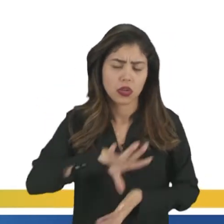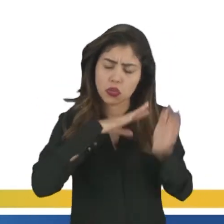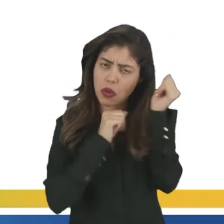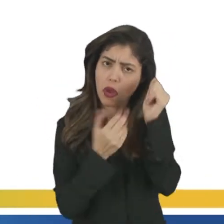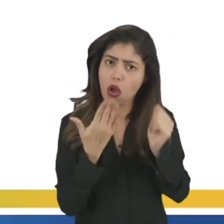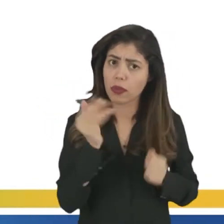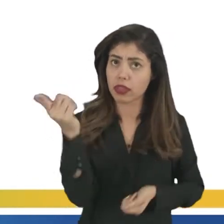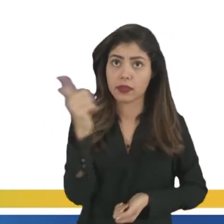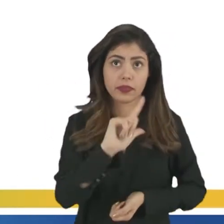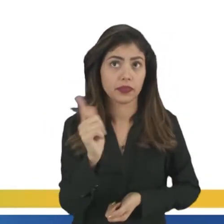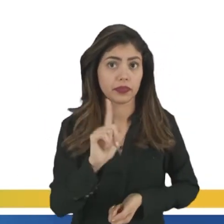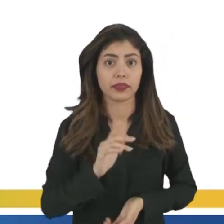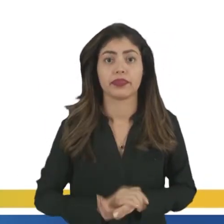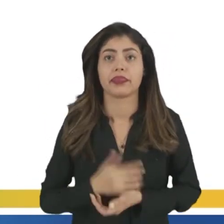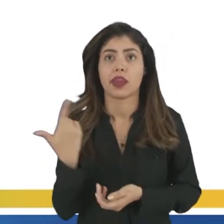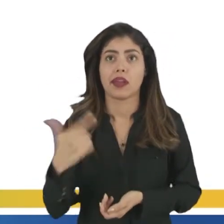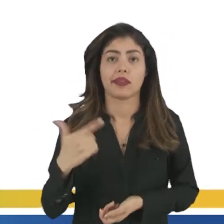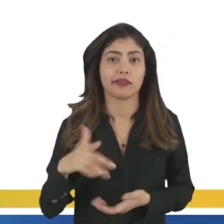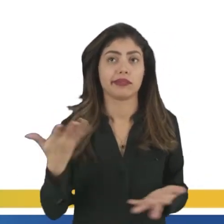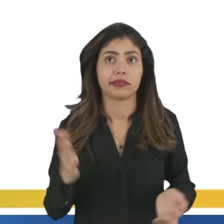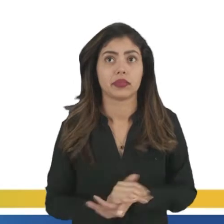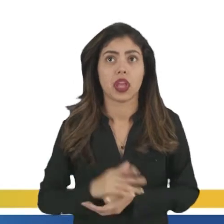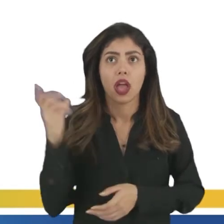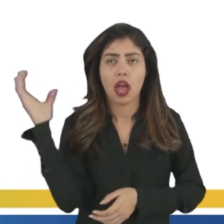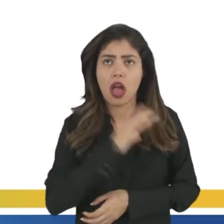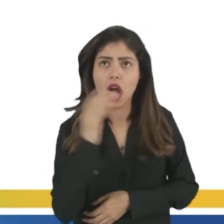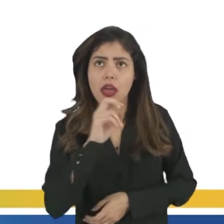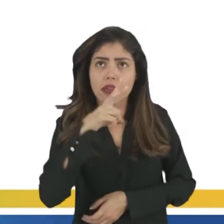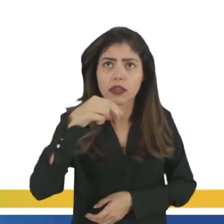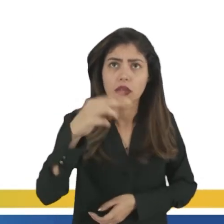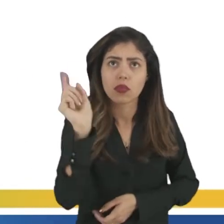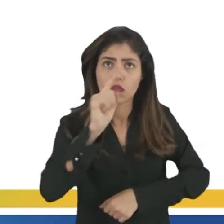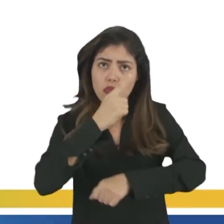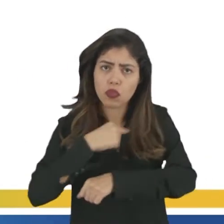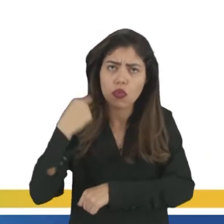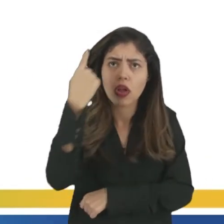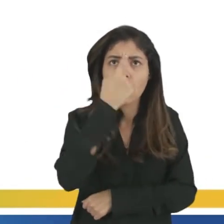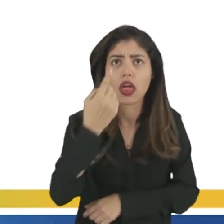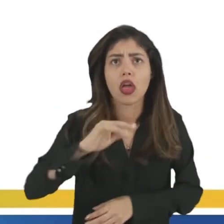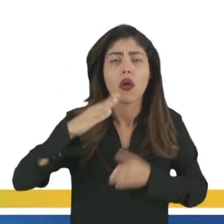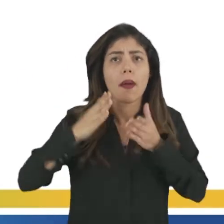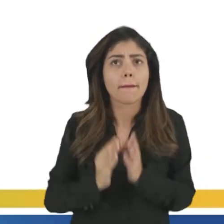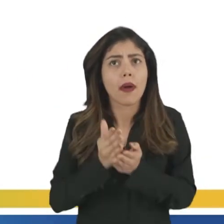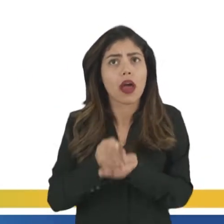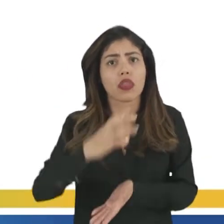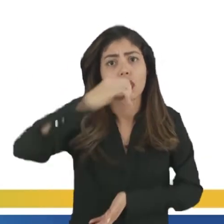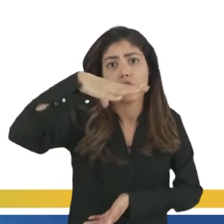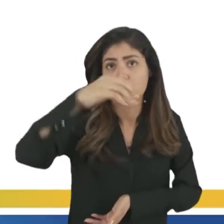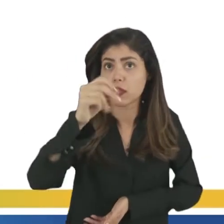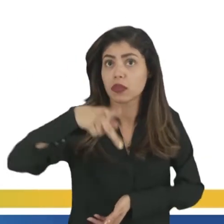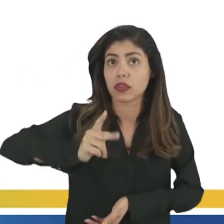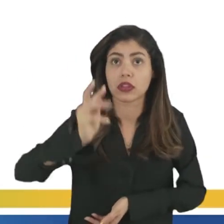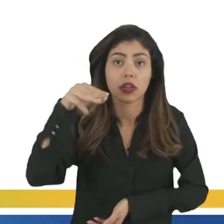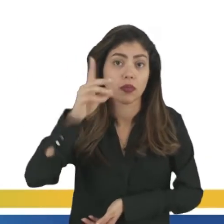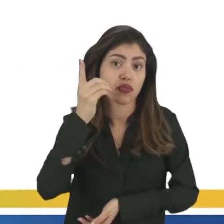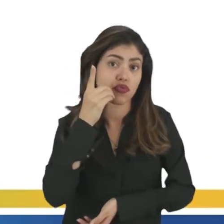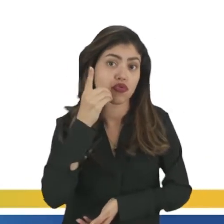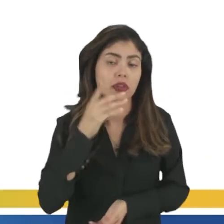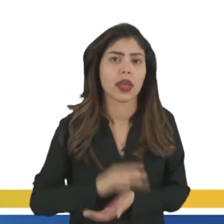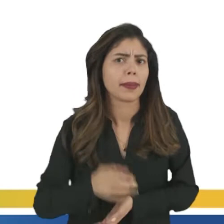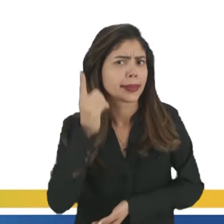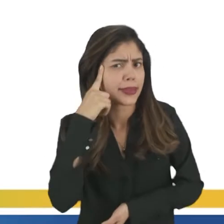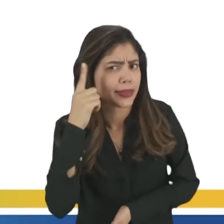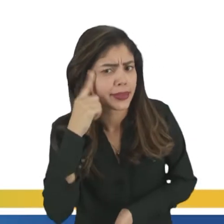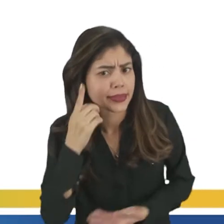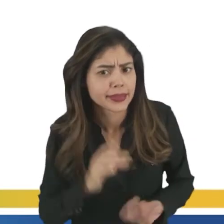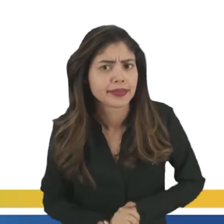alimentar-se. Claro que alimentavam-se, mas de forma precária, né? Com velocidade de 5 km por hora, esses barcos percorriam 90 km por dia. Imagine só, né,